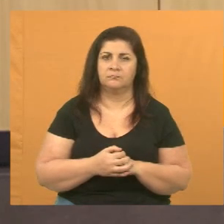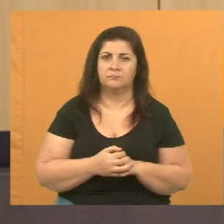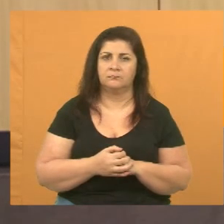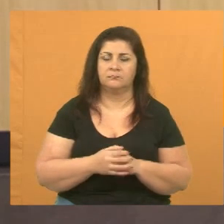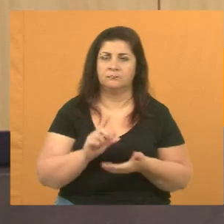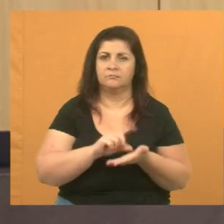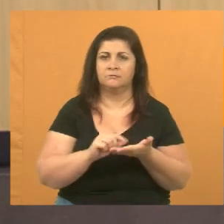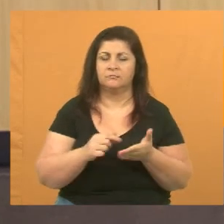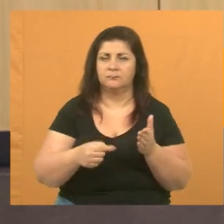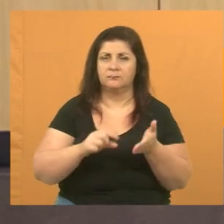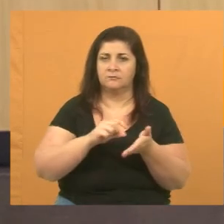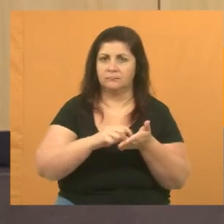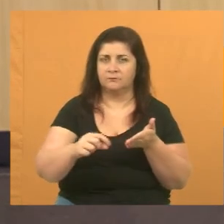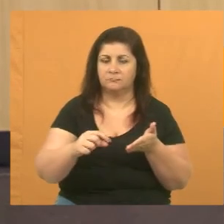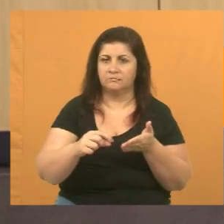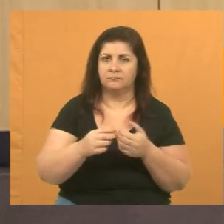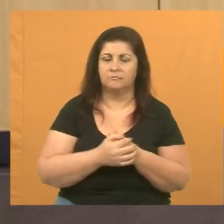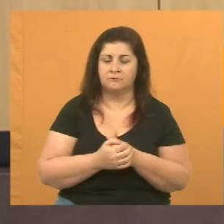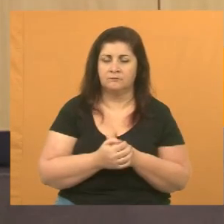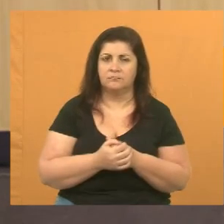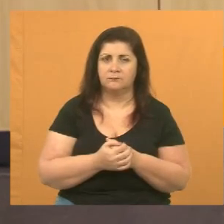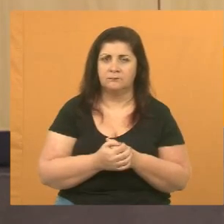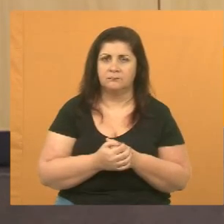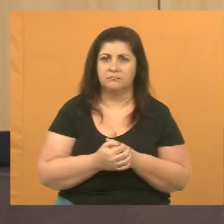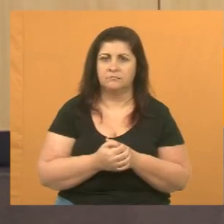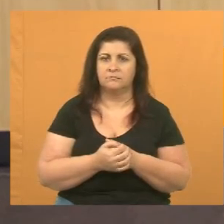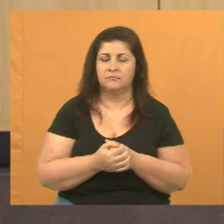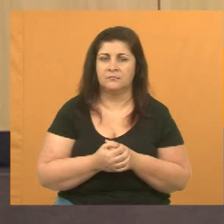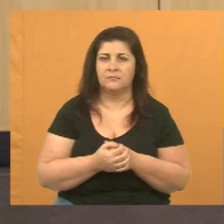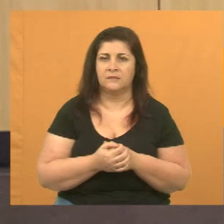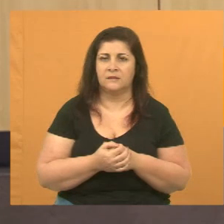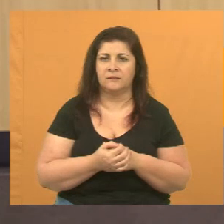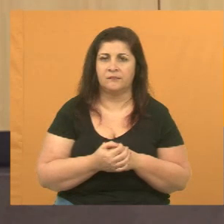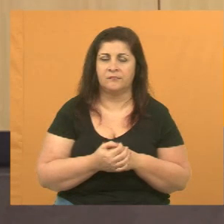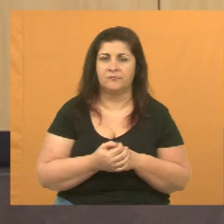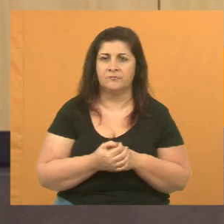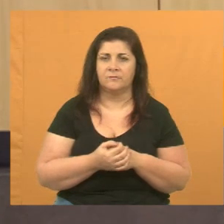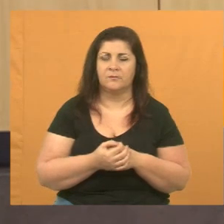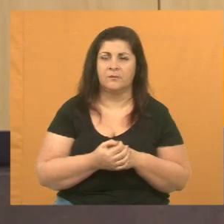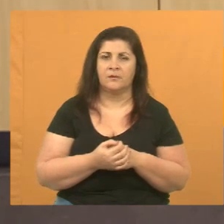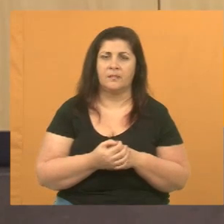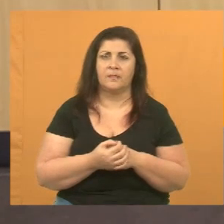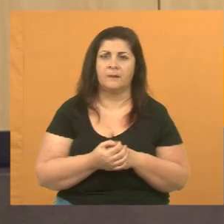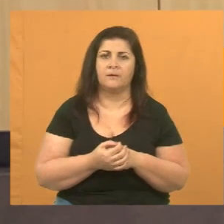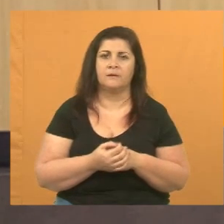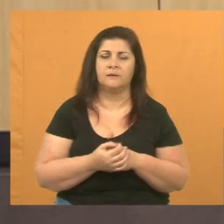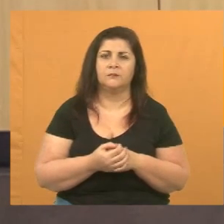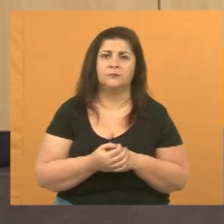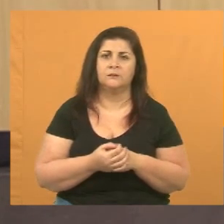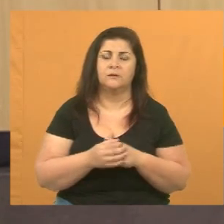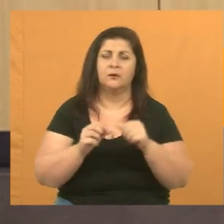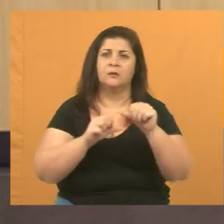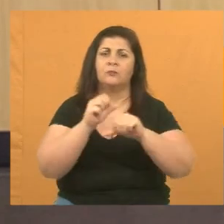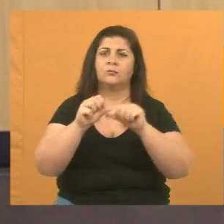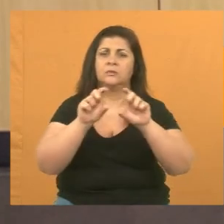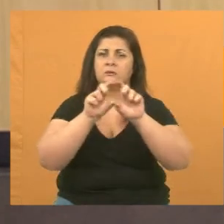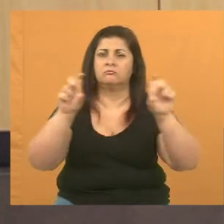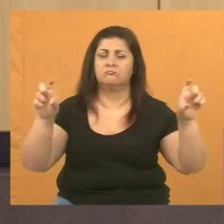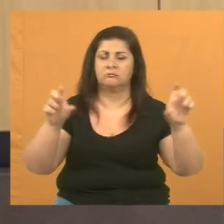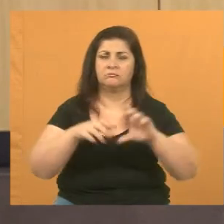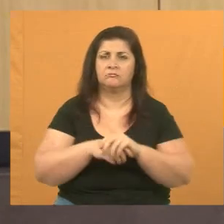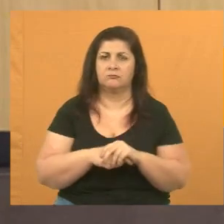Artigo 1º, fica o parágrafo único do artigo 7º do projeto de lei do Executivo número 21 de 2018, alterado com a seguinte